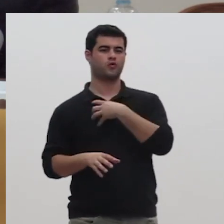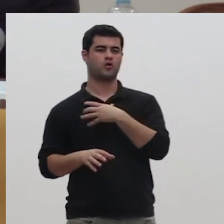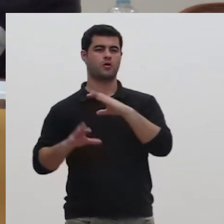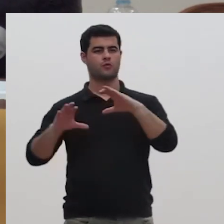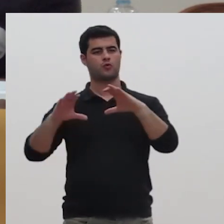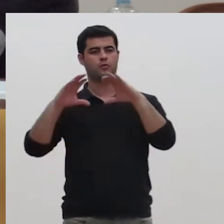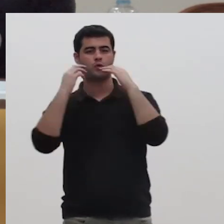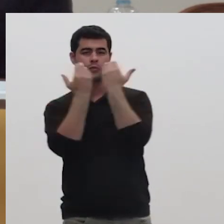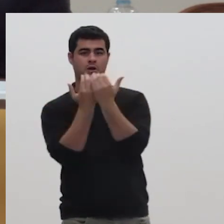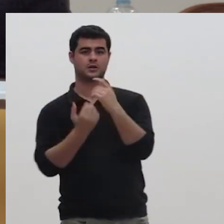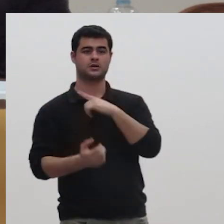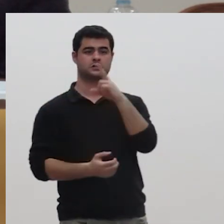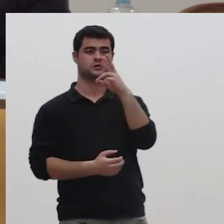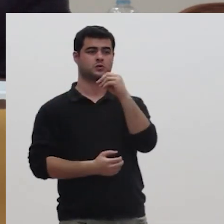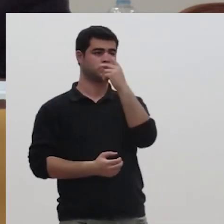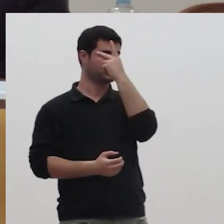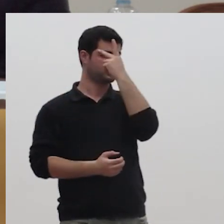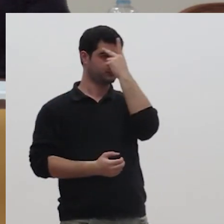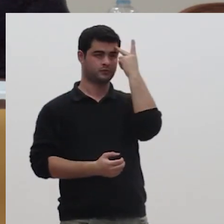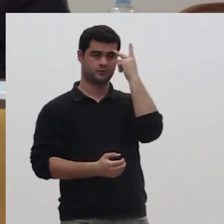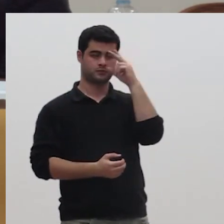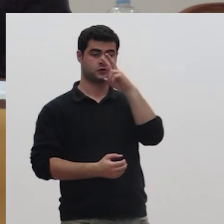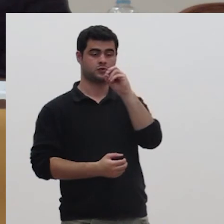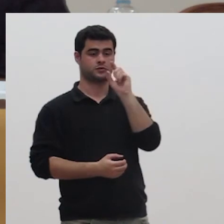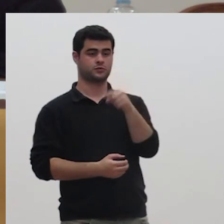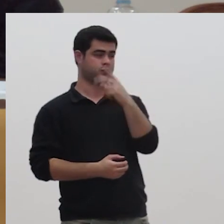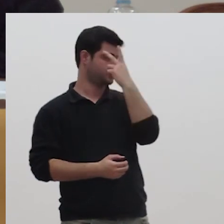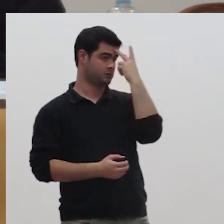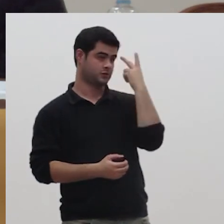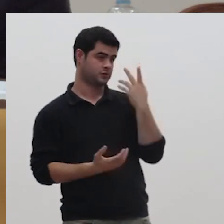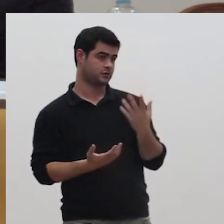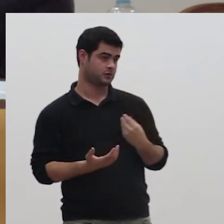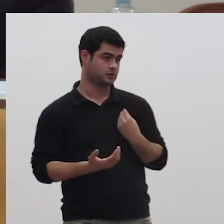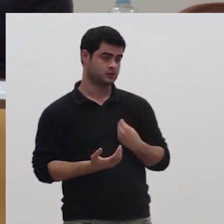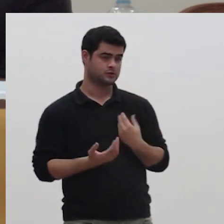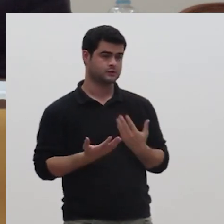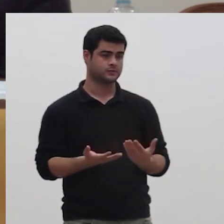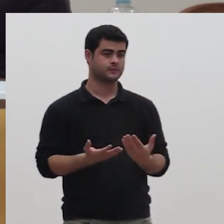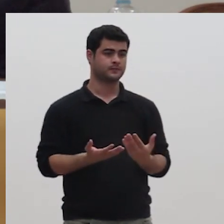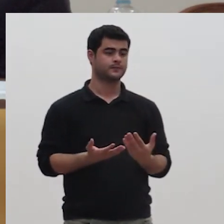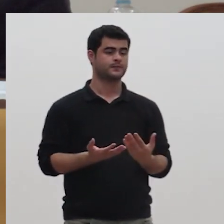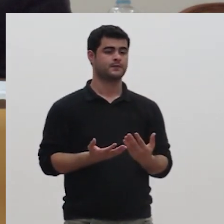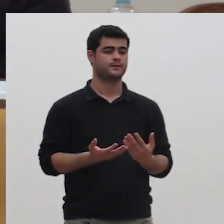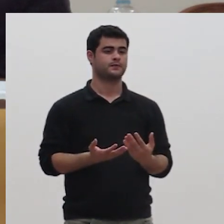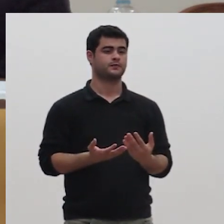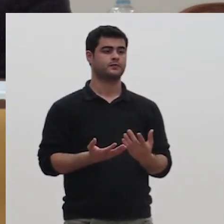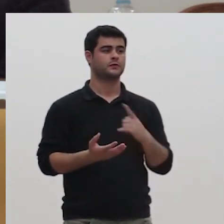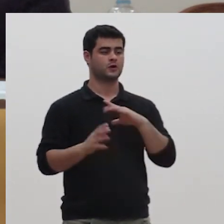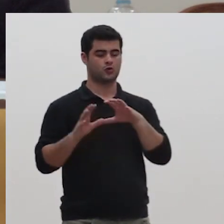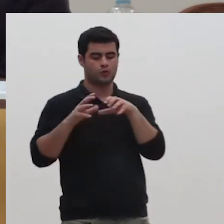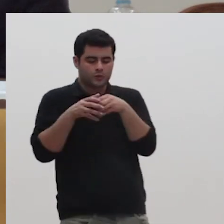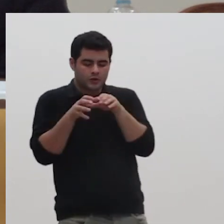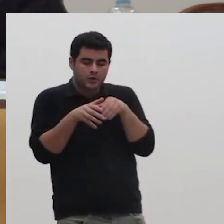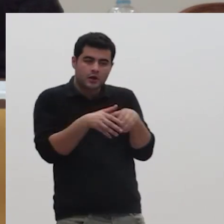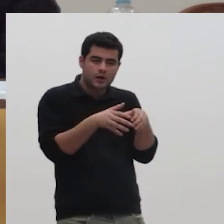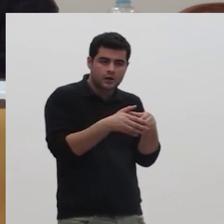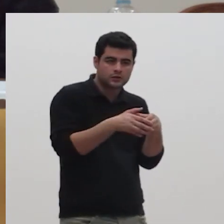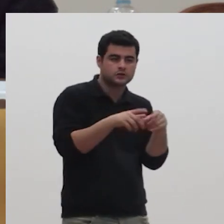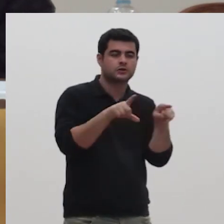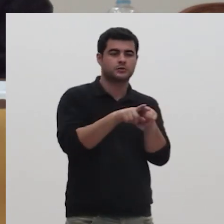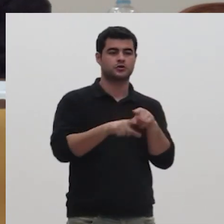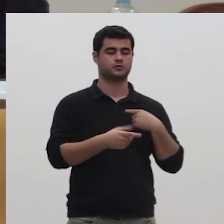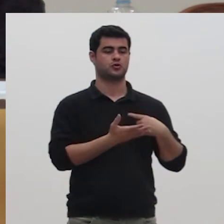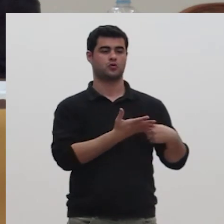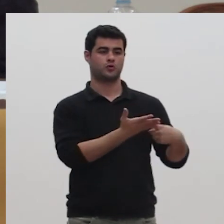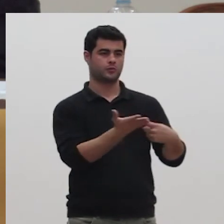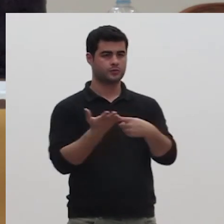50 mil habitantes, né? A democracia direta, ela é plena, ela funciona em comunidades menores. Então, nós temos que combinar e,